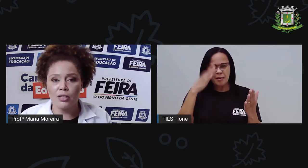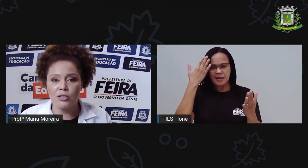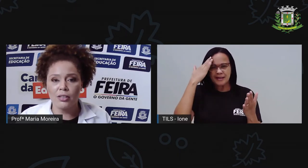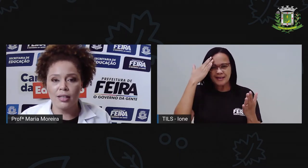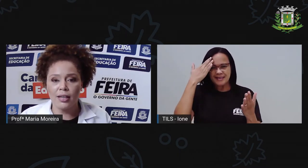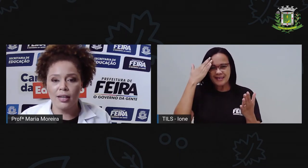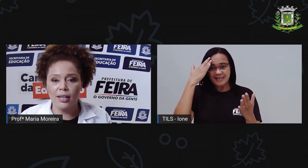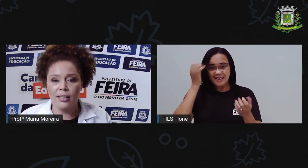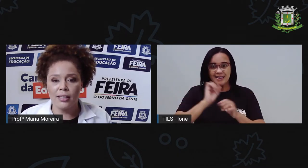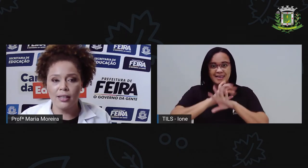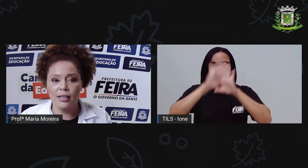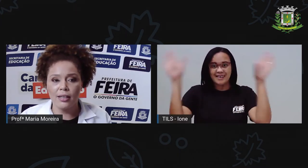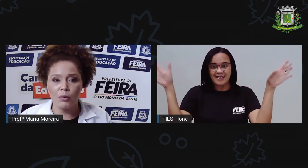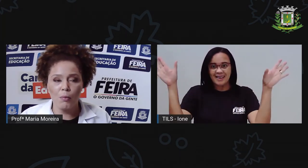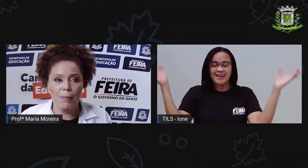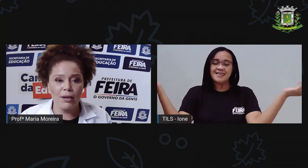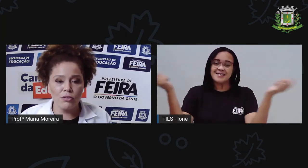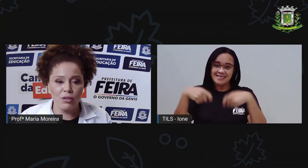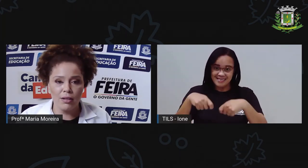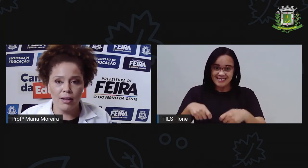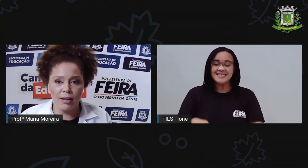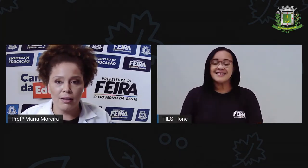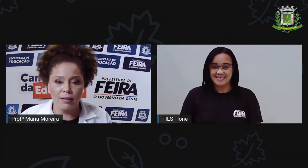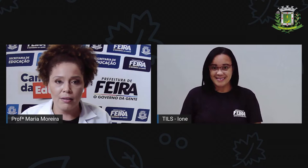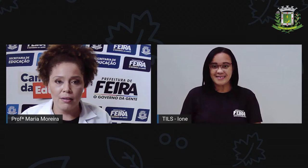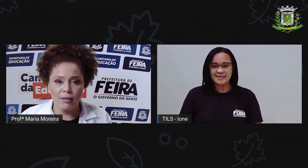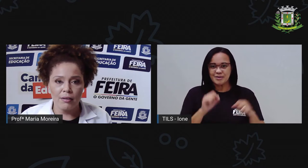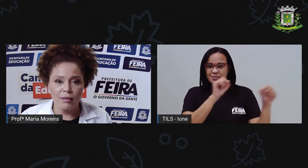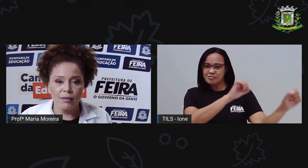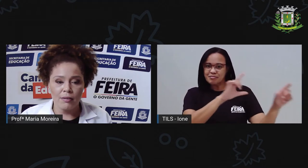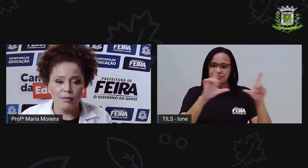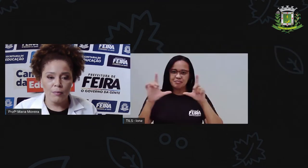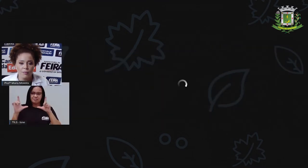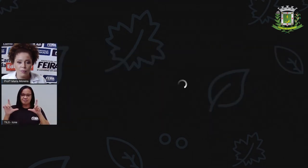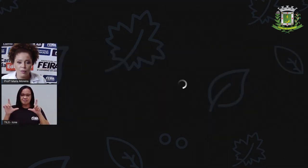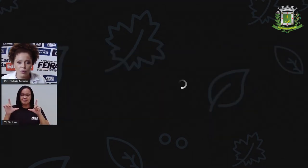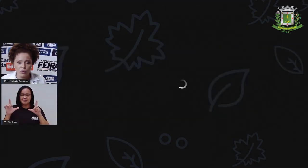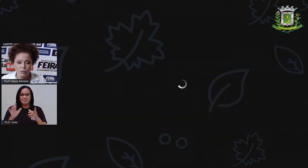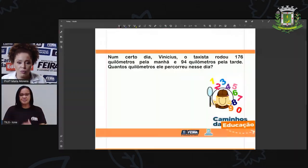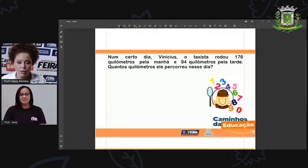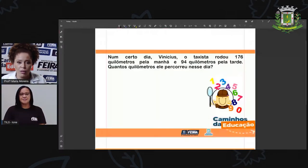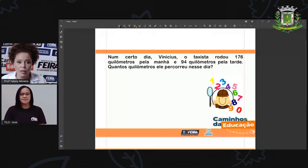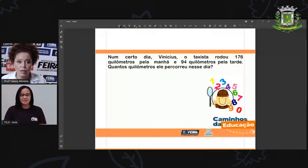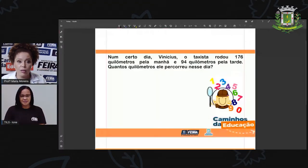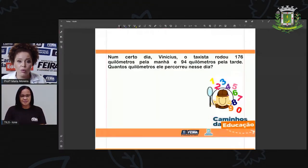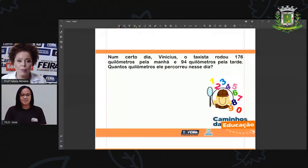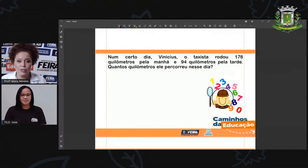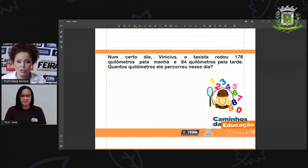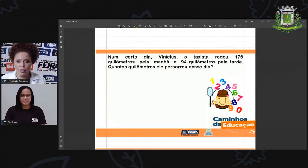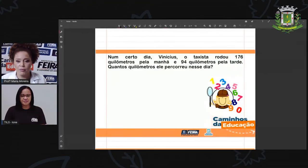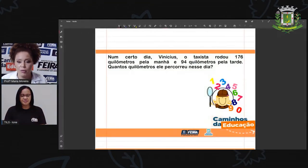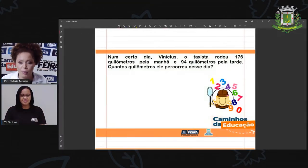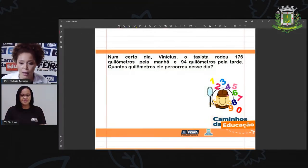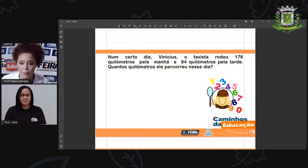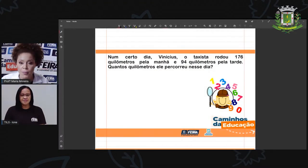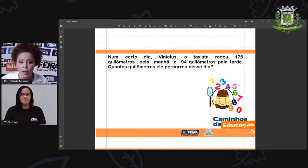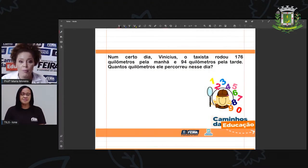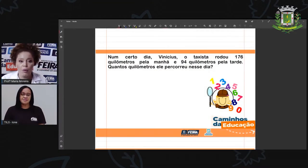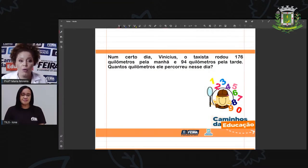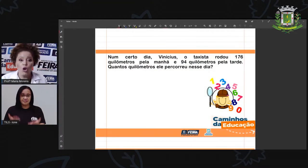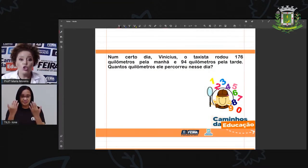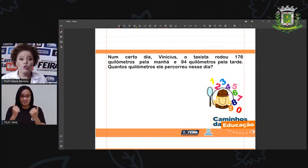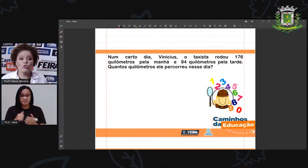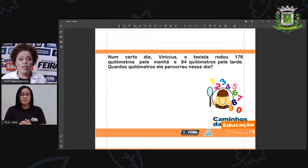Vamos lá, a janela aqui, compartilhei. Deixa eu ver, compartilhei. Vamos lá.